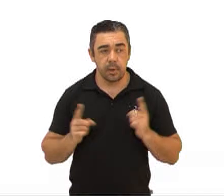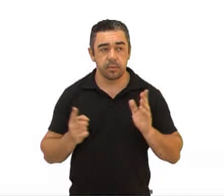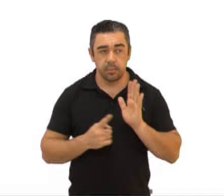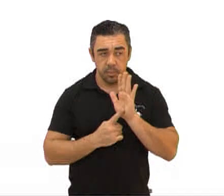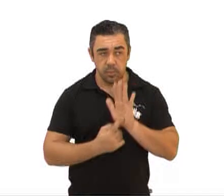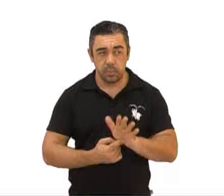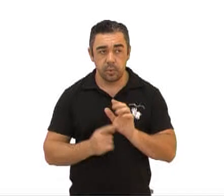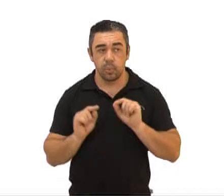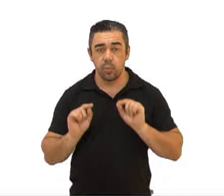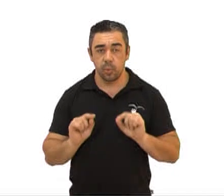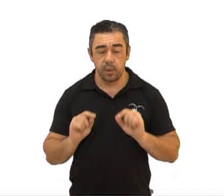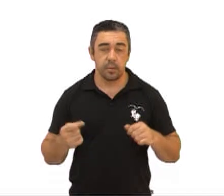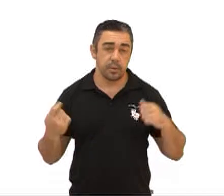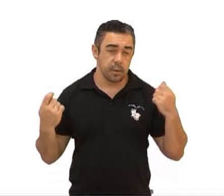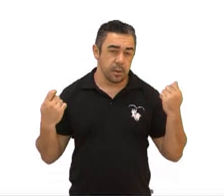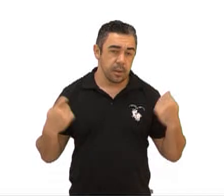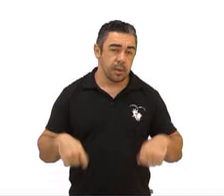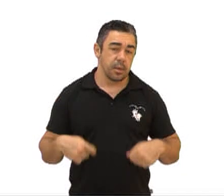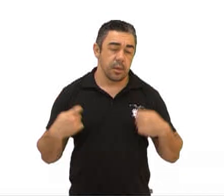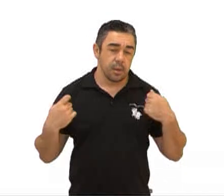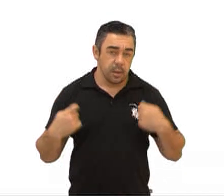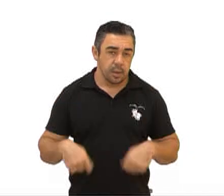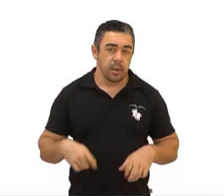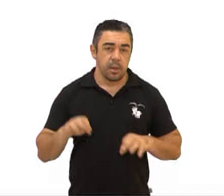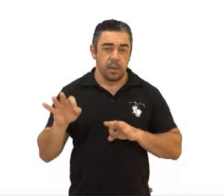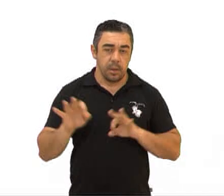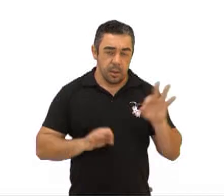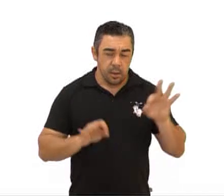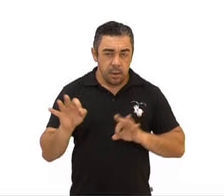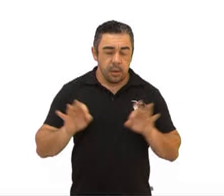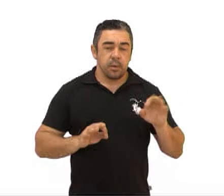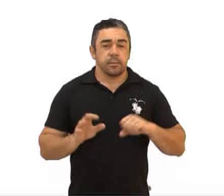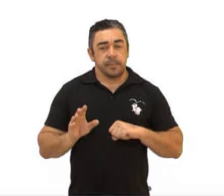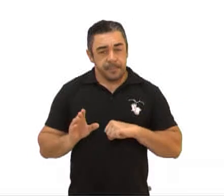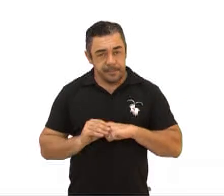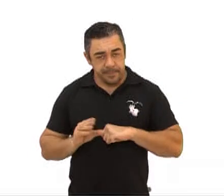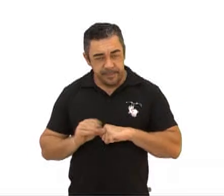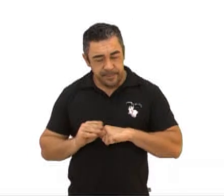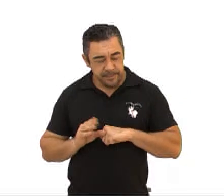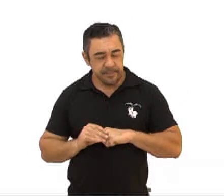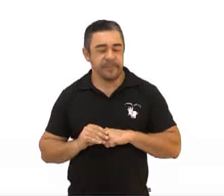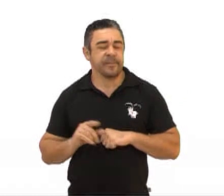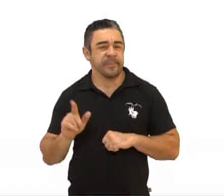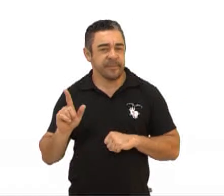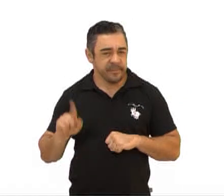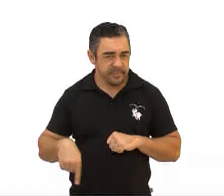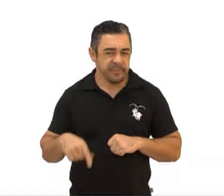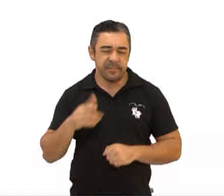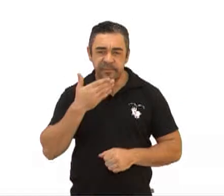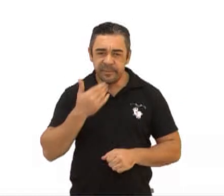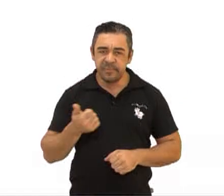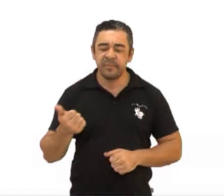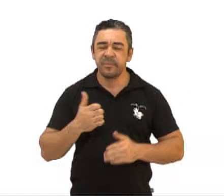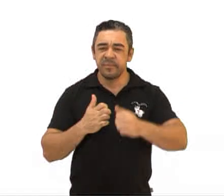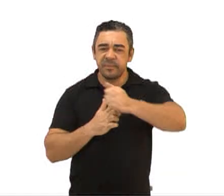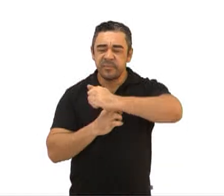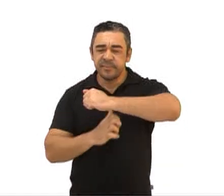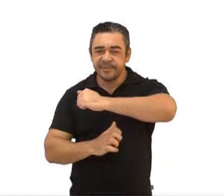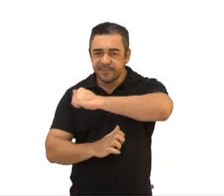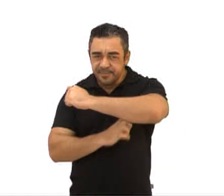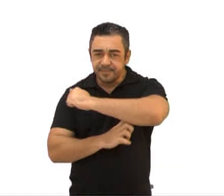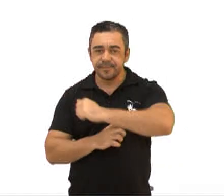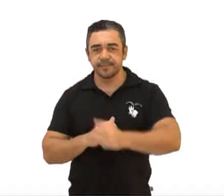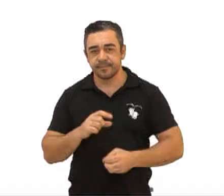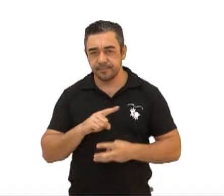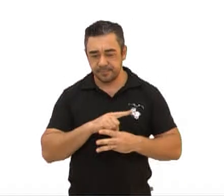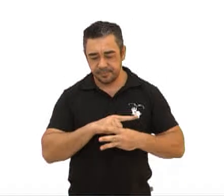mostra que há necessidade de organização, de conhecimento para que seja melhorada a infraestrutura proporcionada pelos